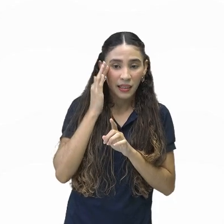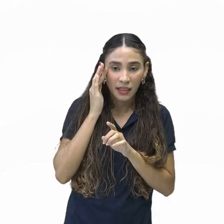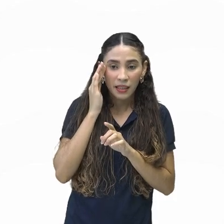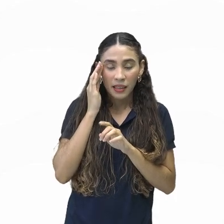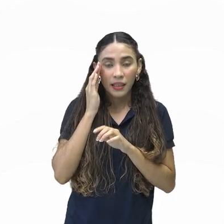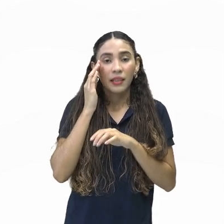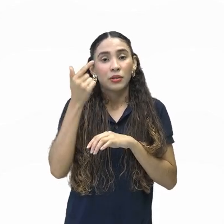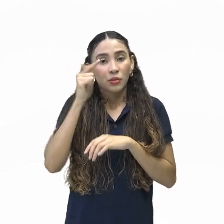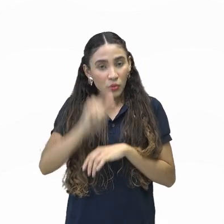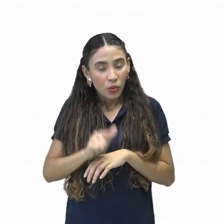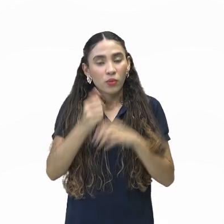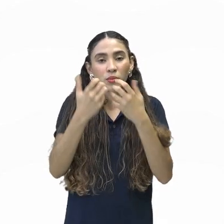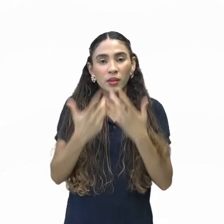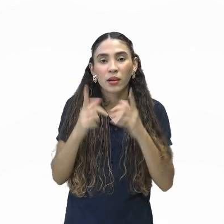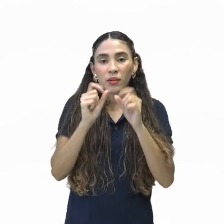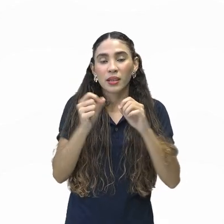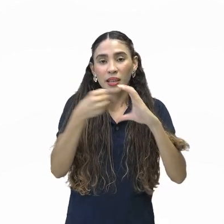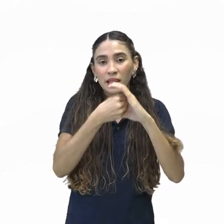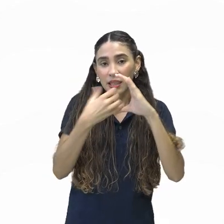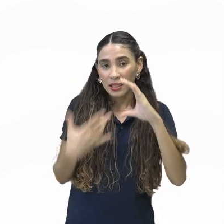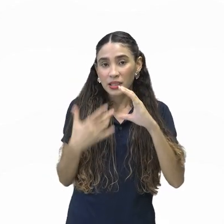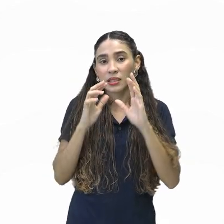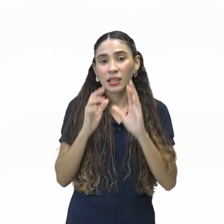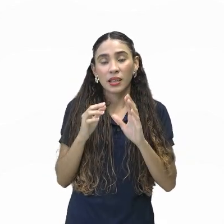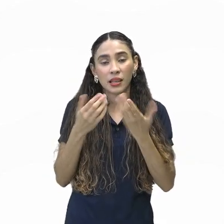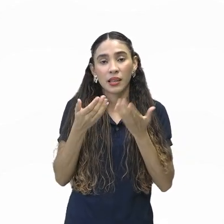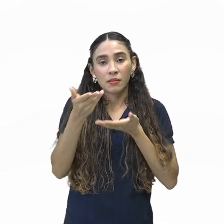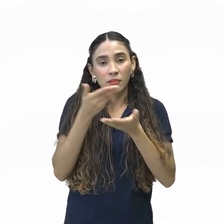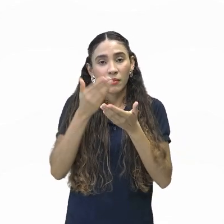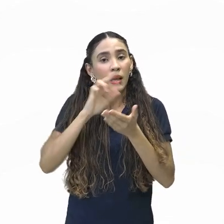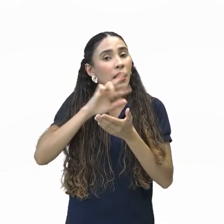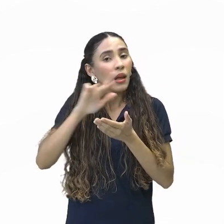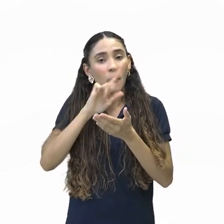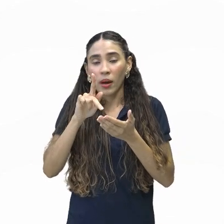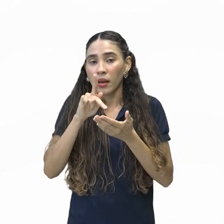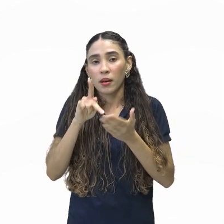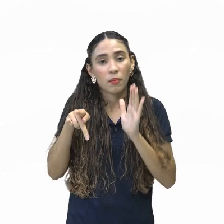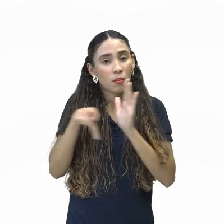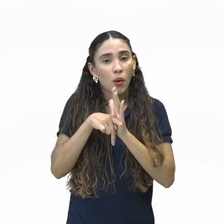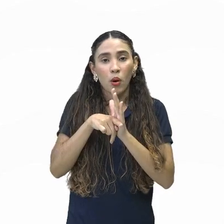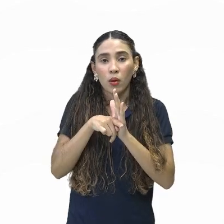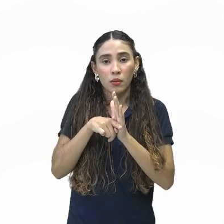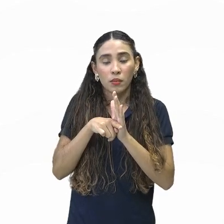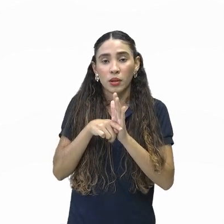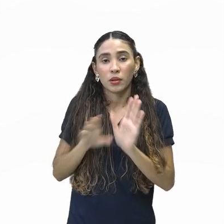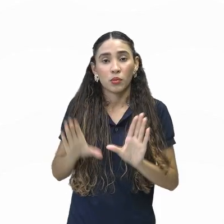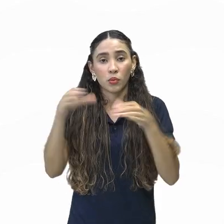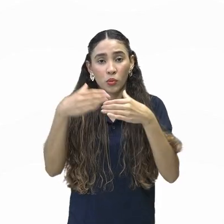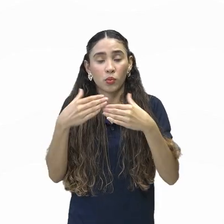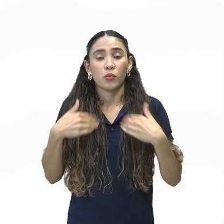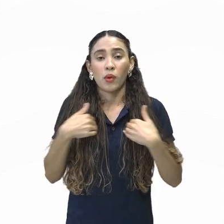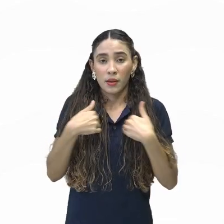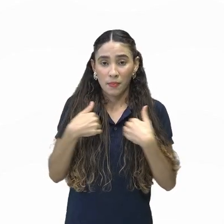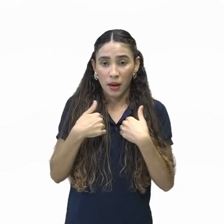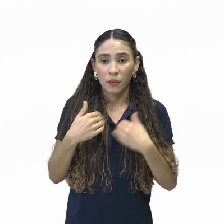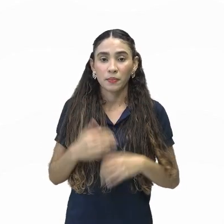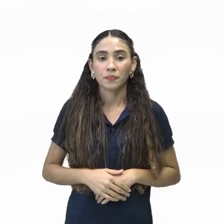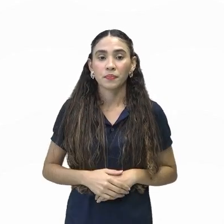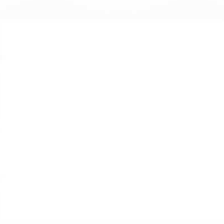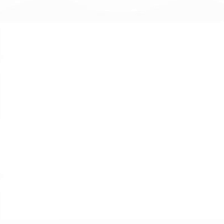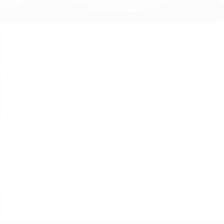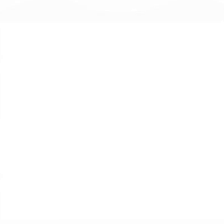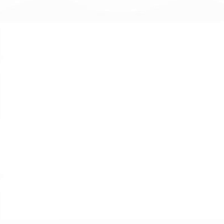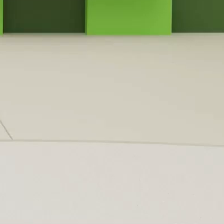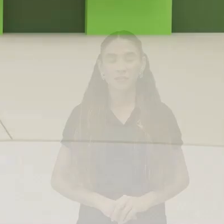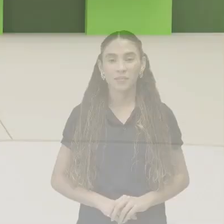e, mais uma vez, falar que a característica de estímulos não é exclusiva dos indivíduos do reino animal.